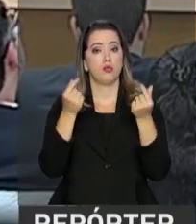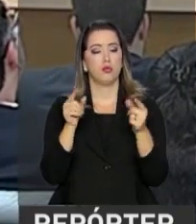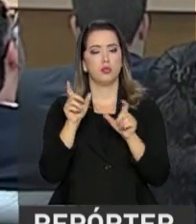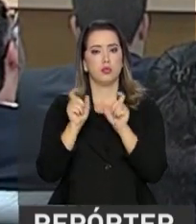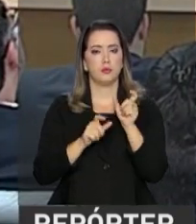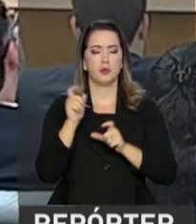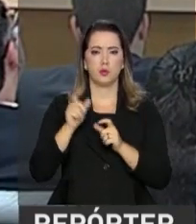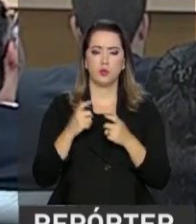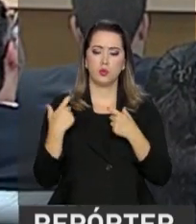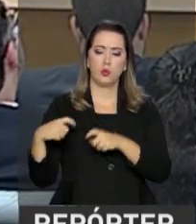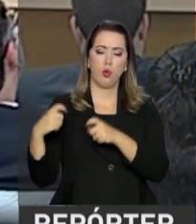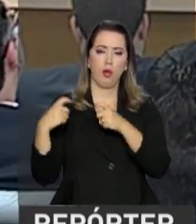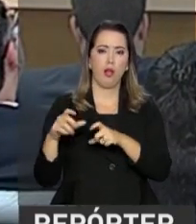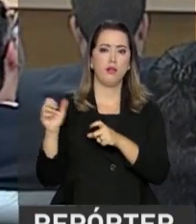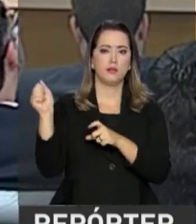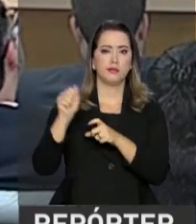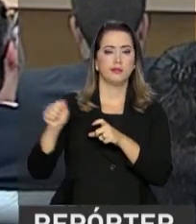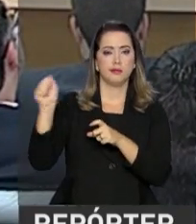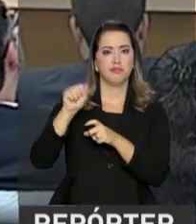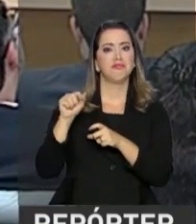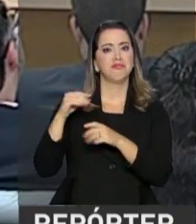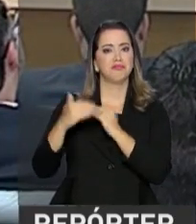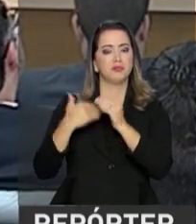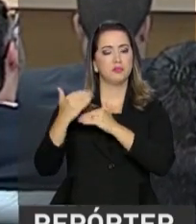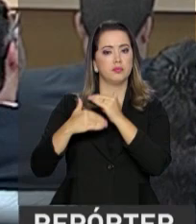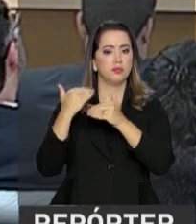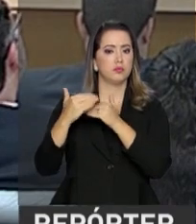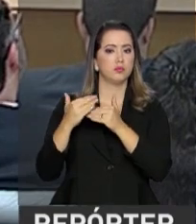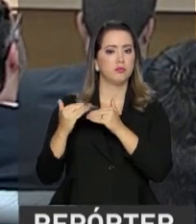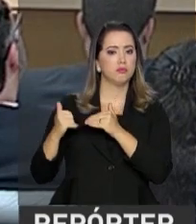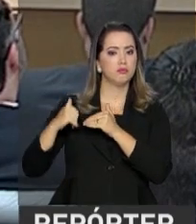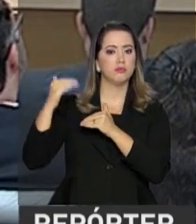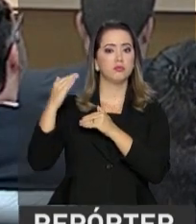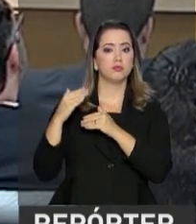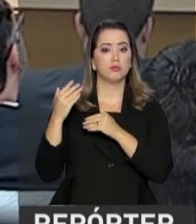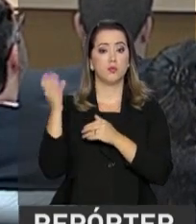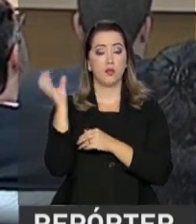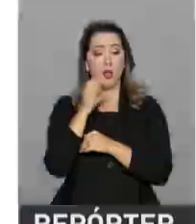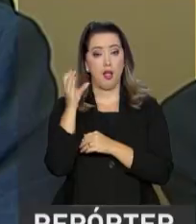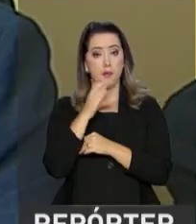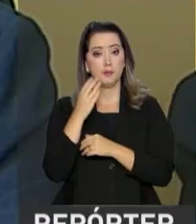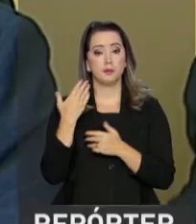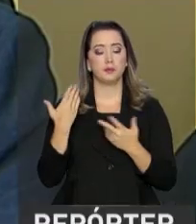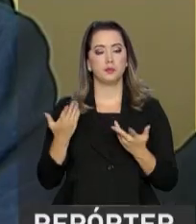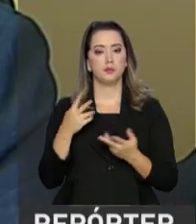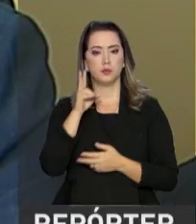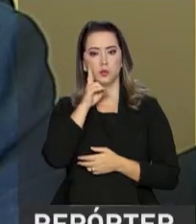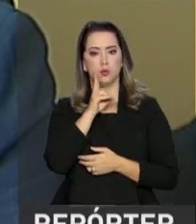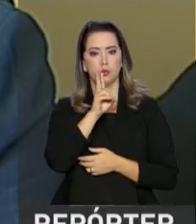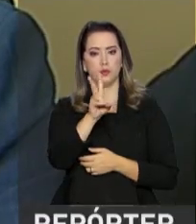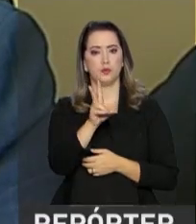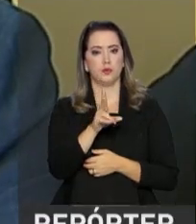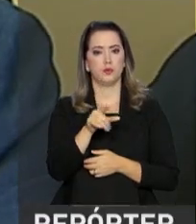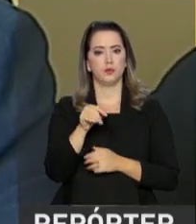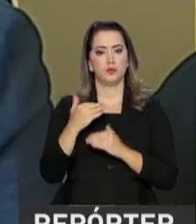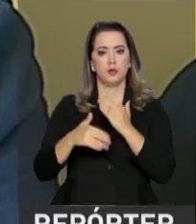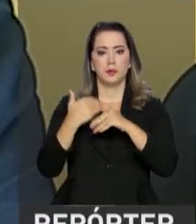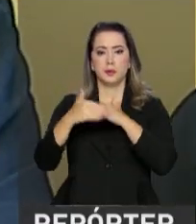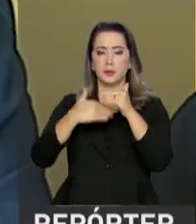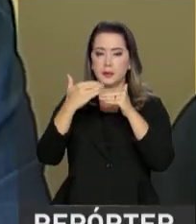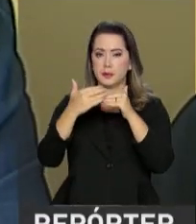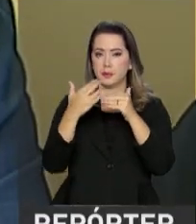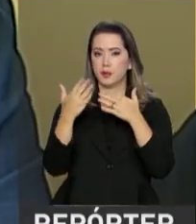habitantes daquela região crescem por cresce muito muito rapidamente quando você olha esse crescimento